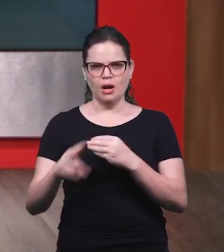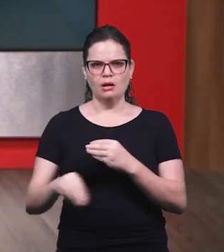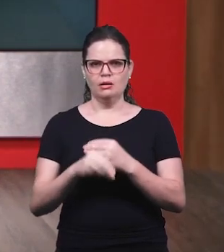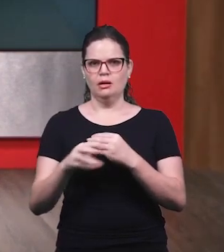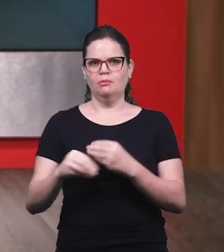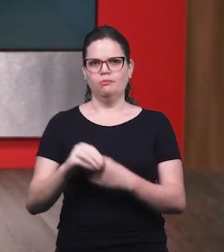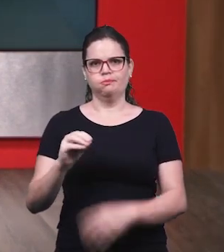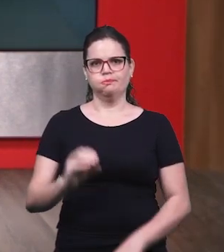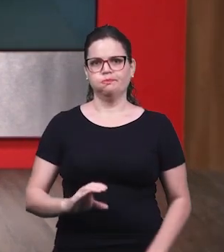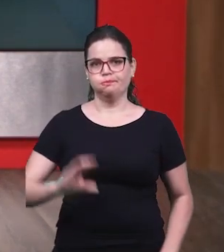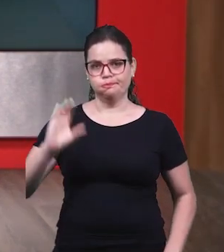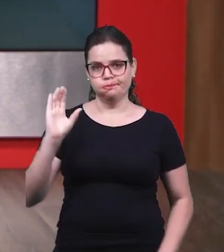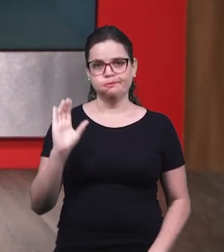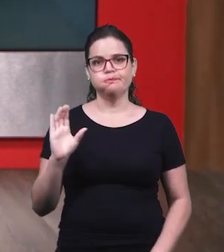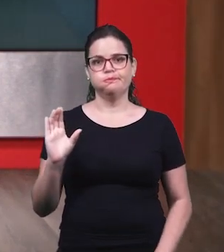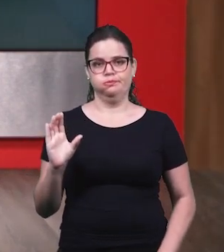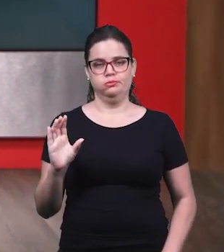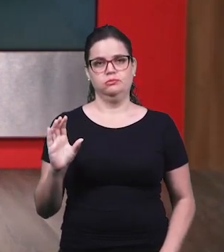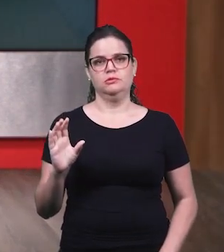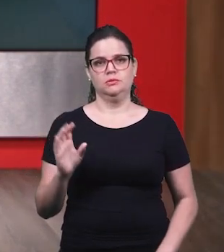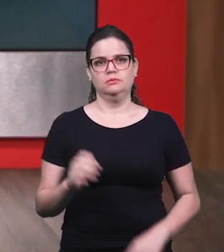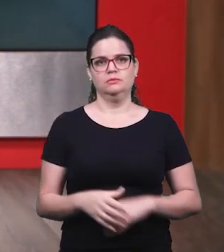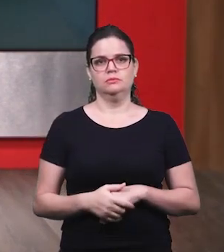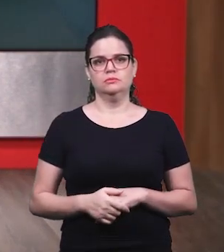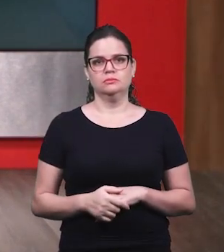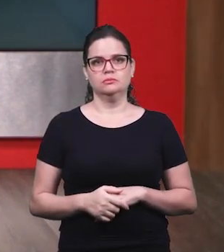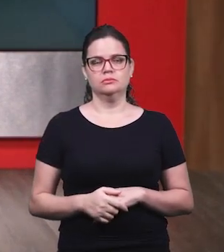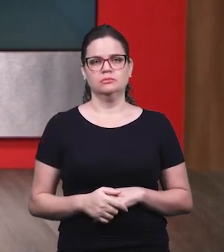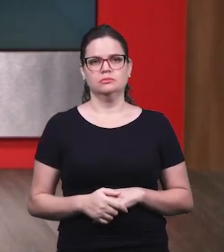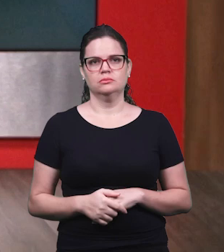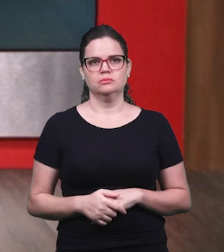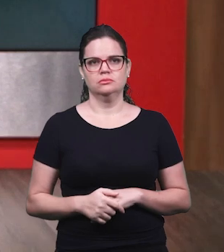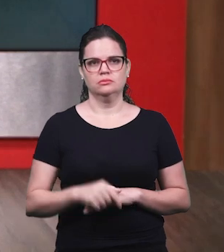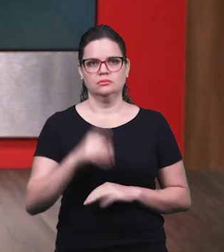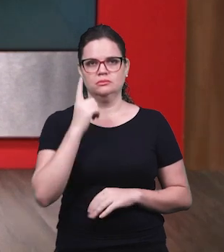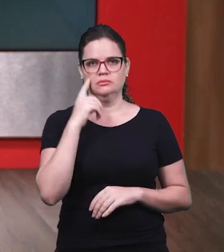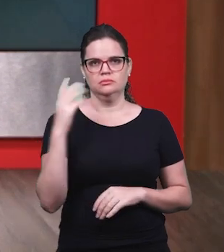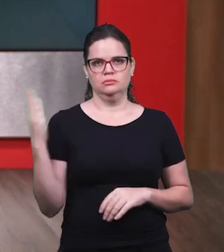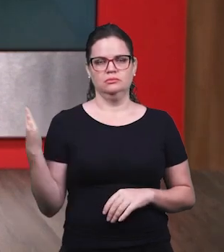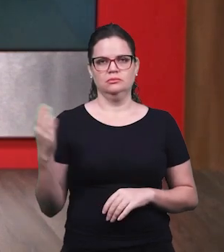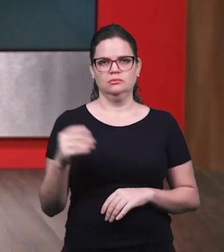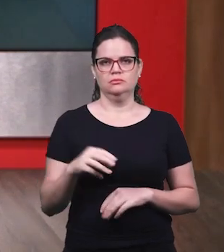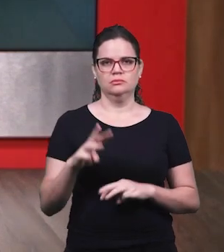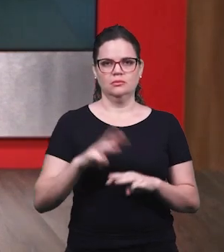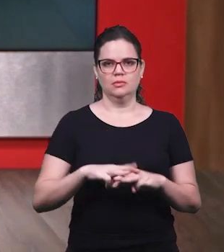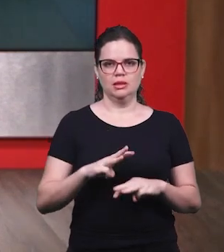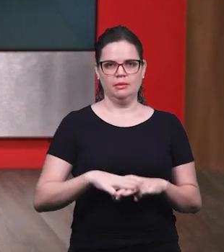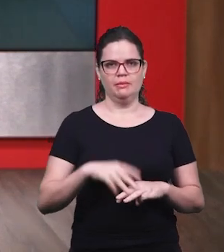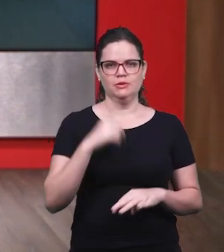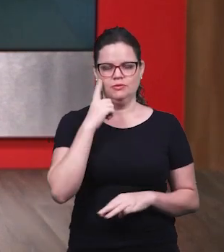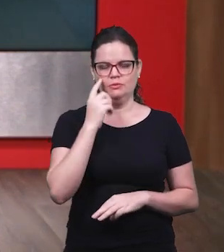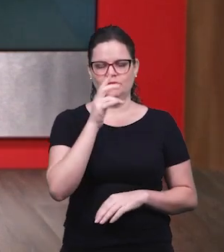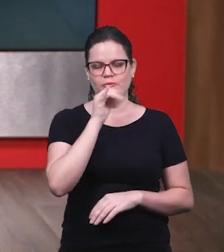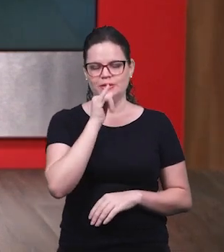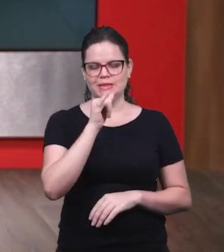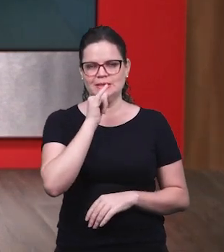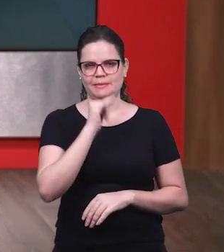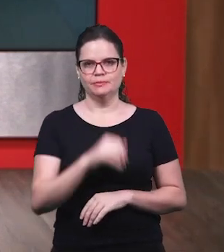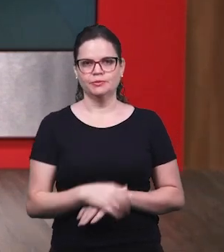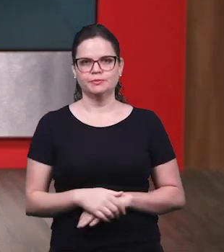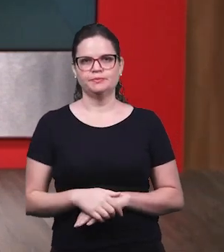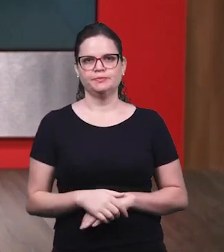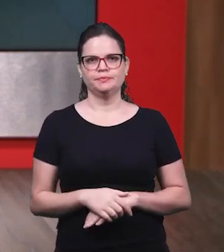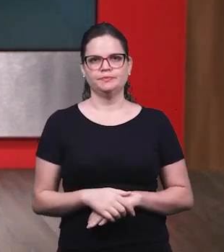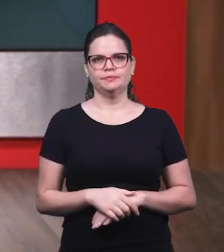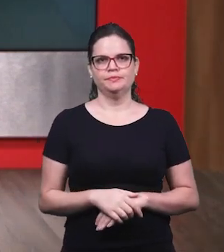aumenta muito, né? Então, ali nós temos a fórmula. Vamos fazer um exemplo também com o